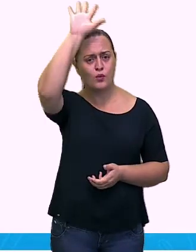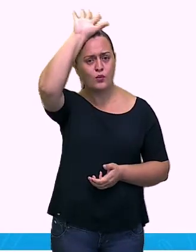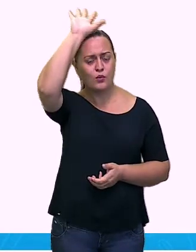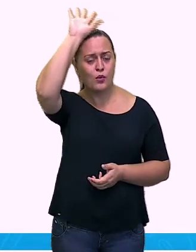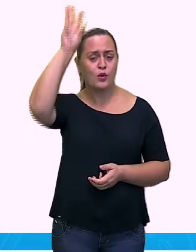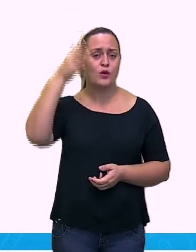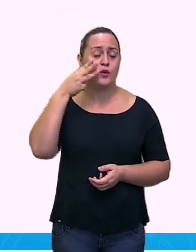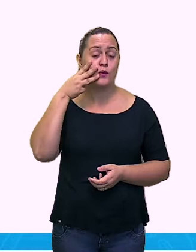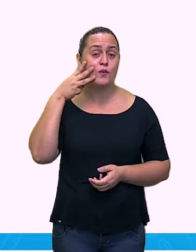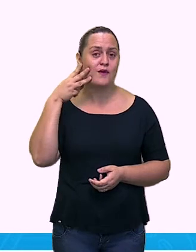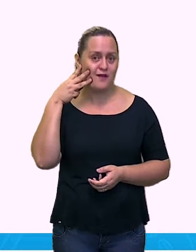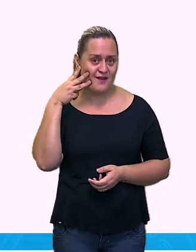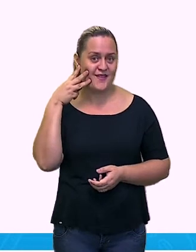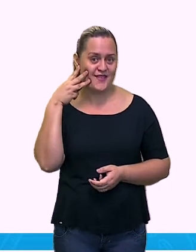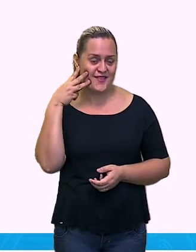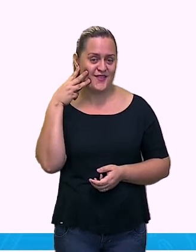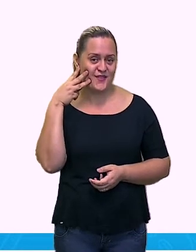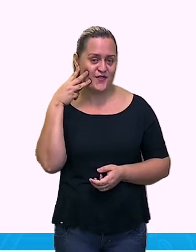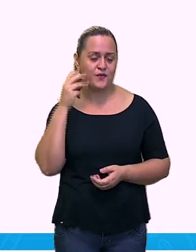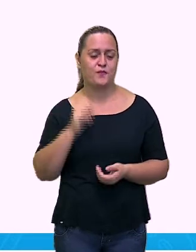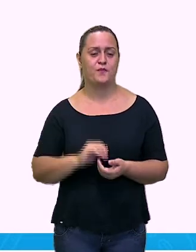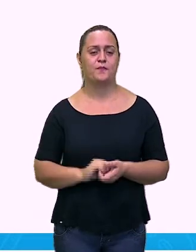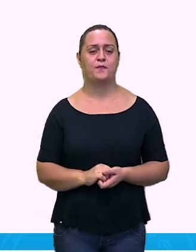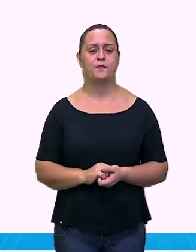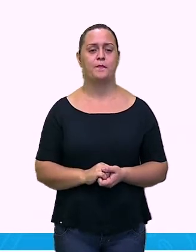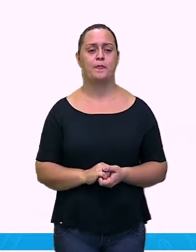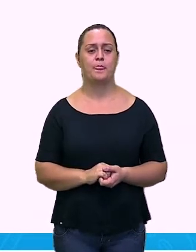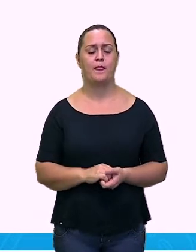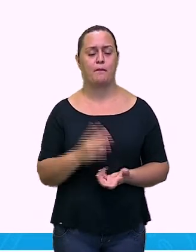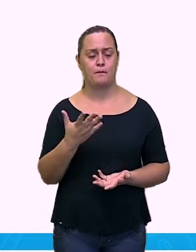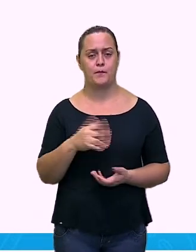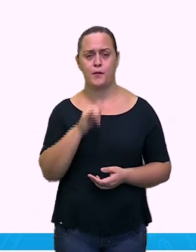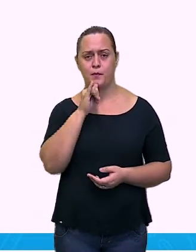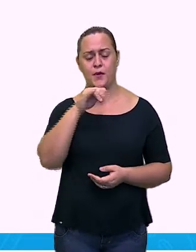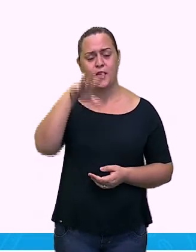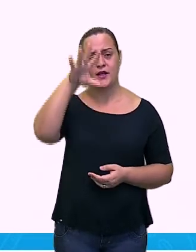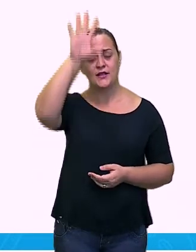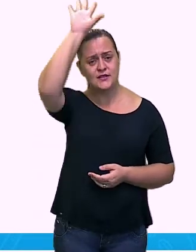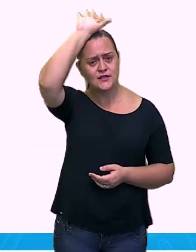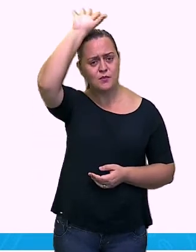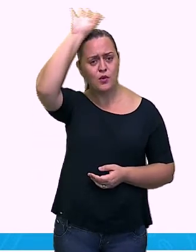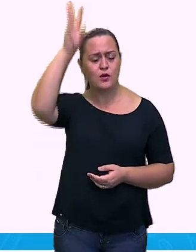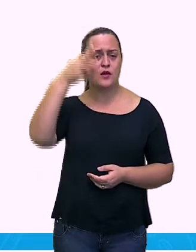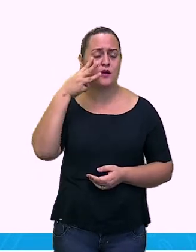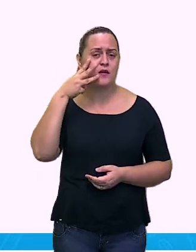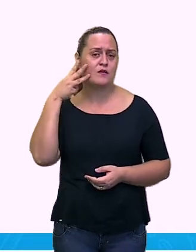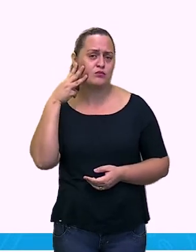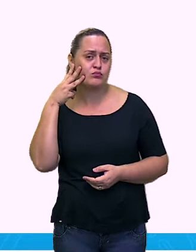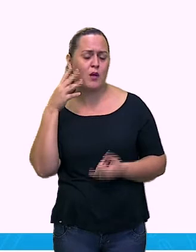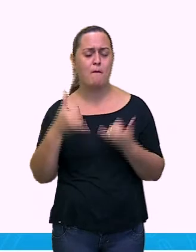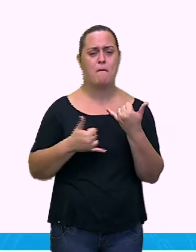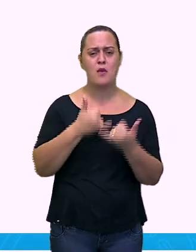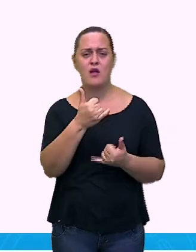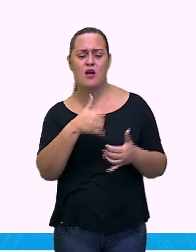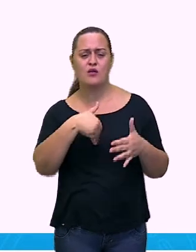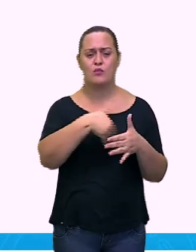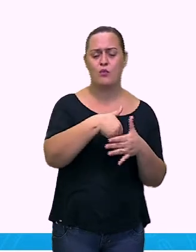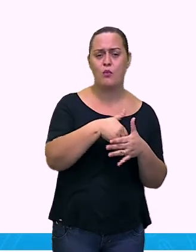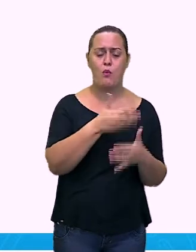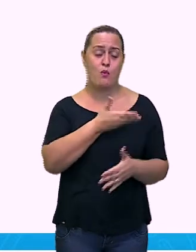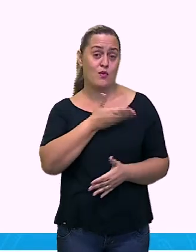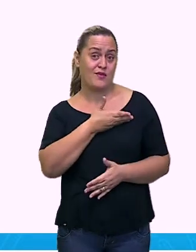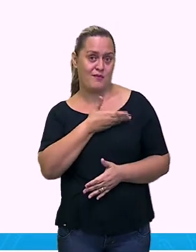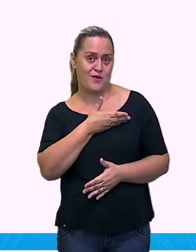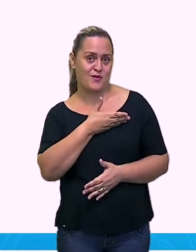que entre os dois só preste atenção Cebolinha aí Cascão estão jogando futebol com os